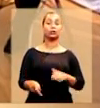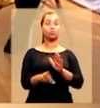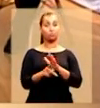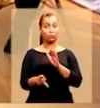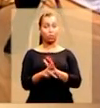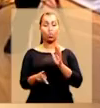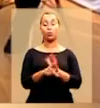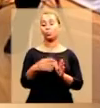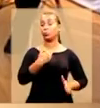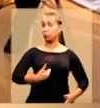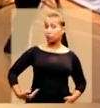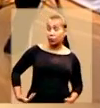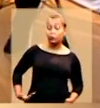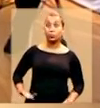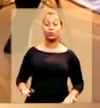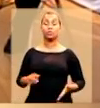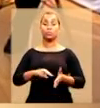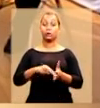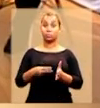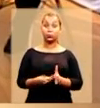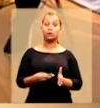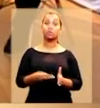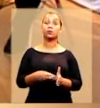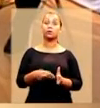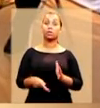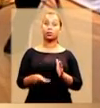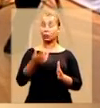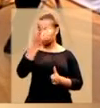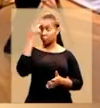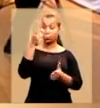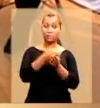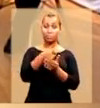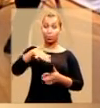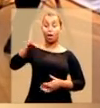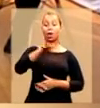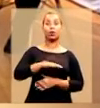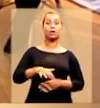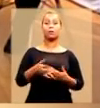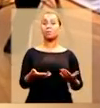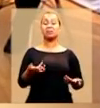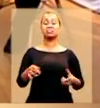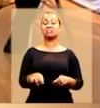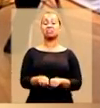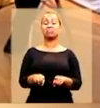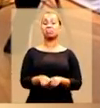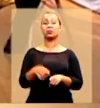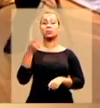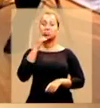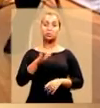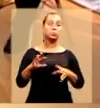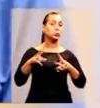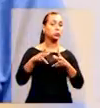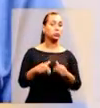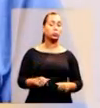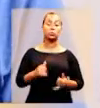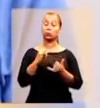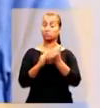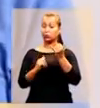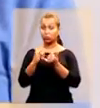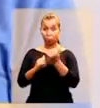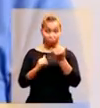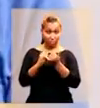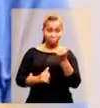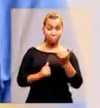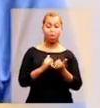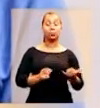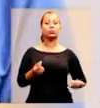verba pública. Sim. O que significa que é imposto da população. Sim. Mas também não conseguiu a produção inteira, então ele conseguiu